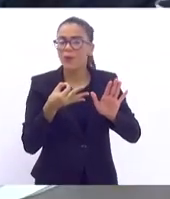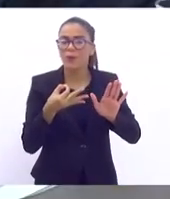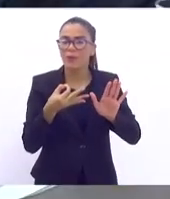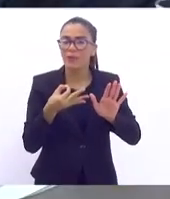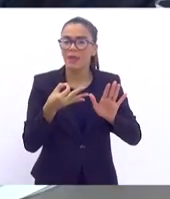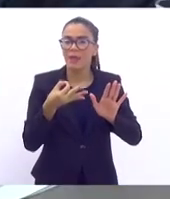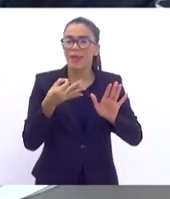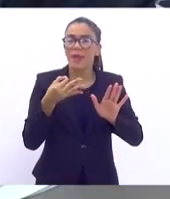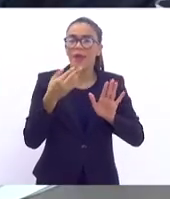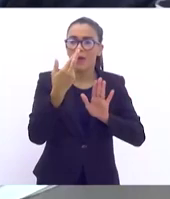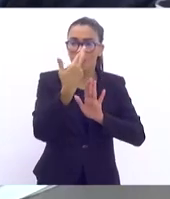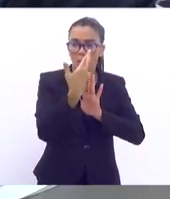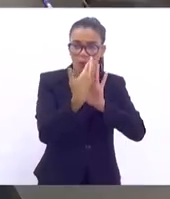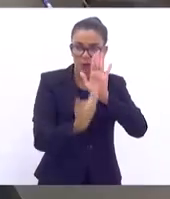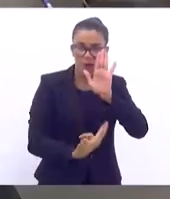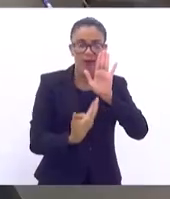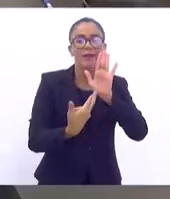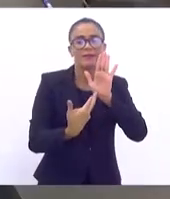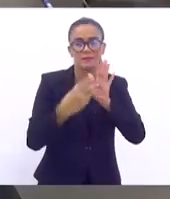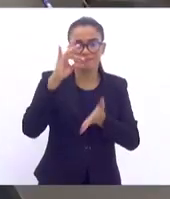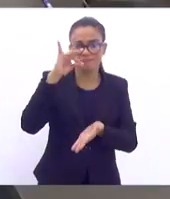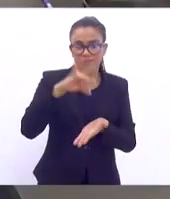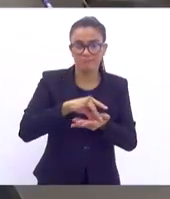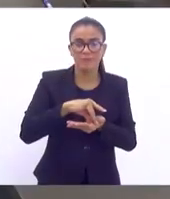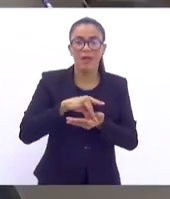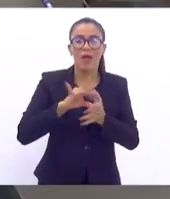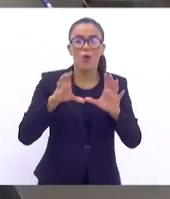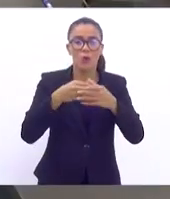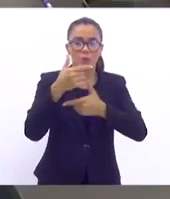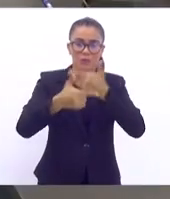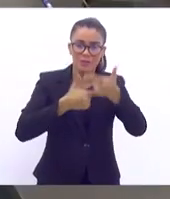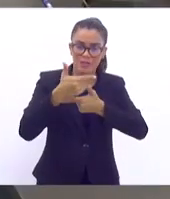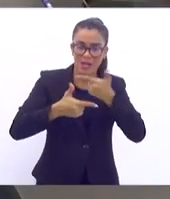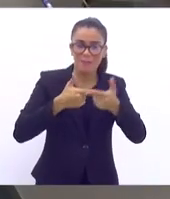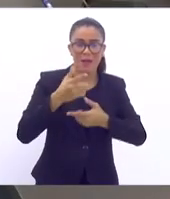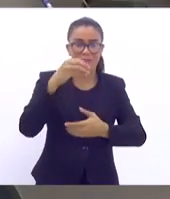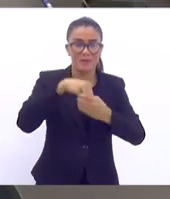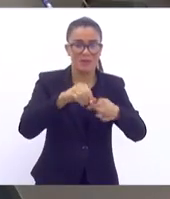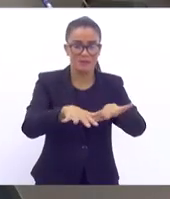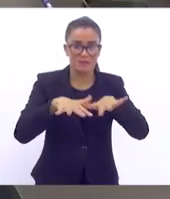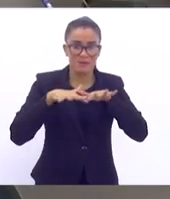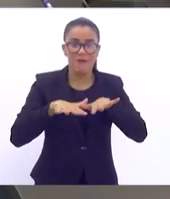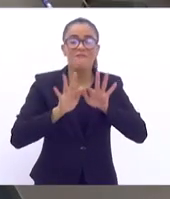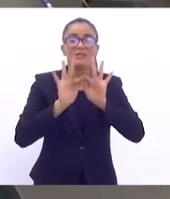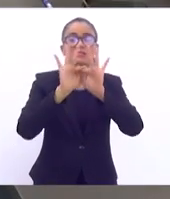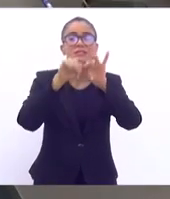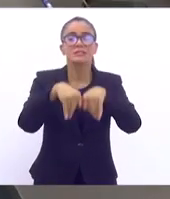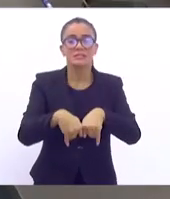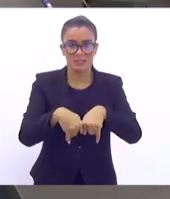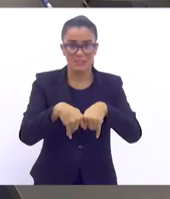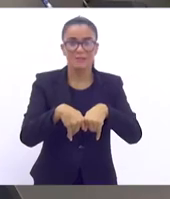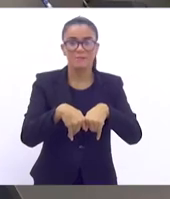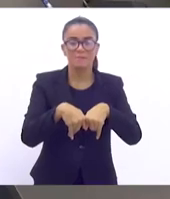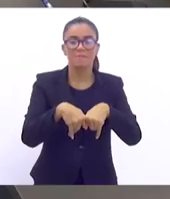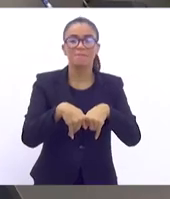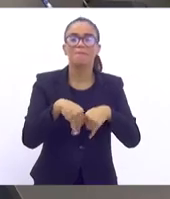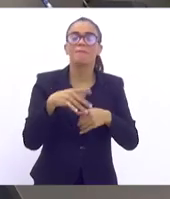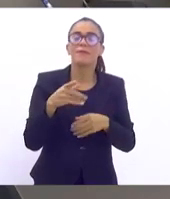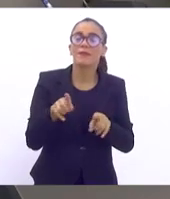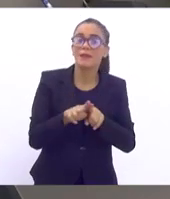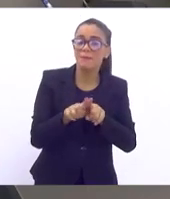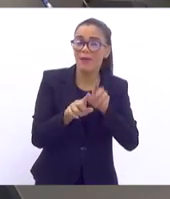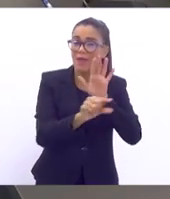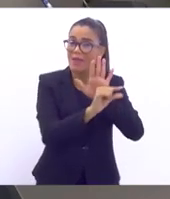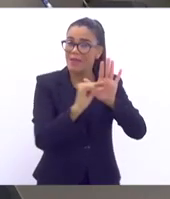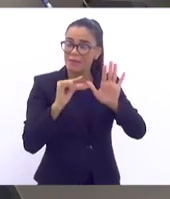uma redação original as frentes parlamentar Eles serão extintas com término de Cada sessão Legislativa e o que a emenda